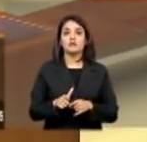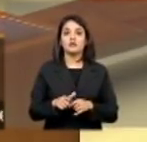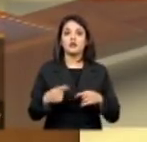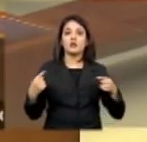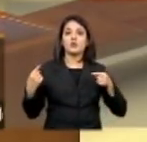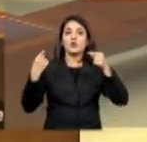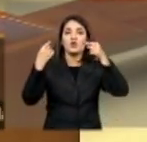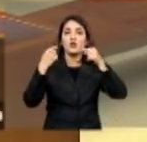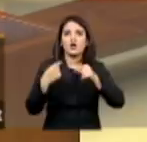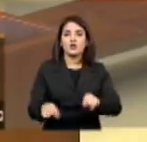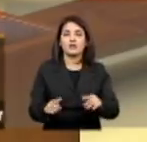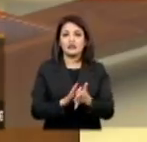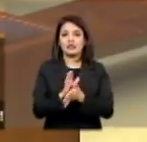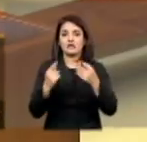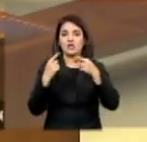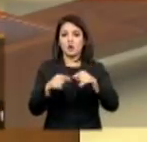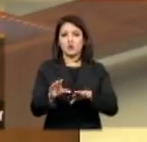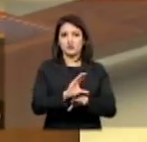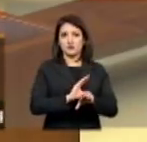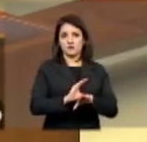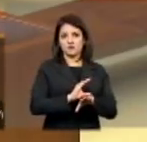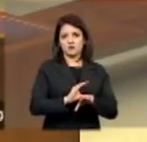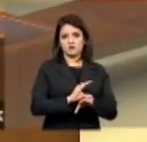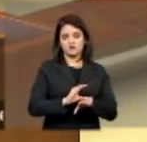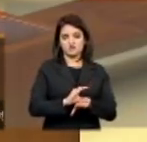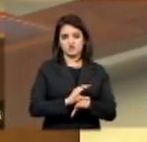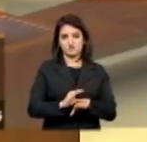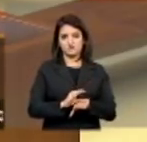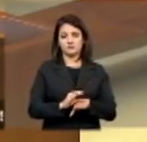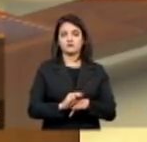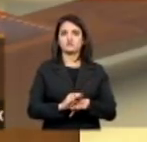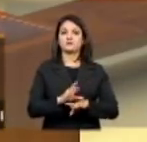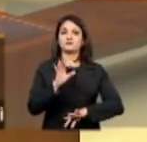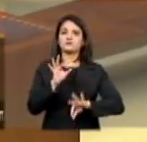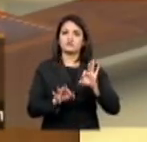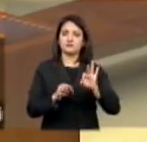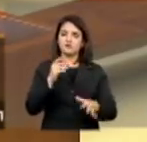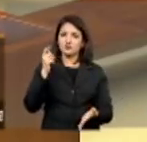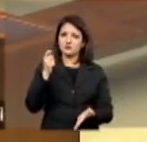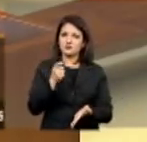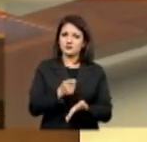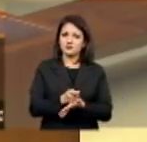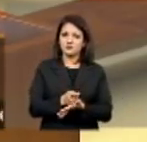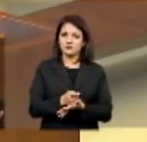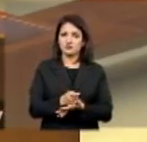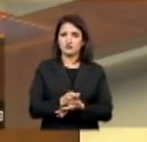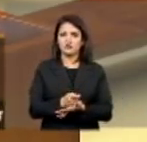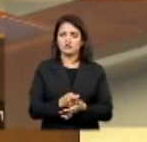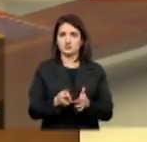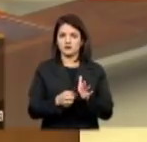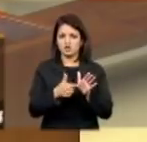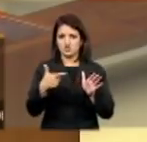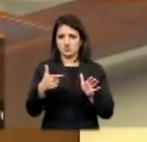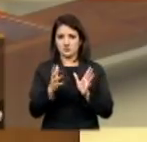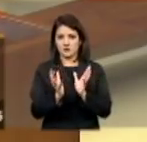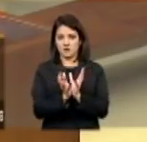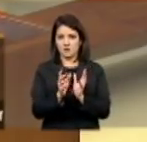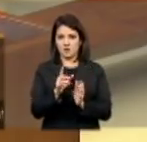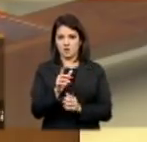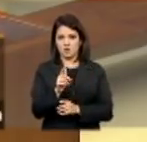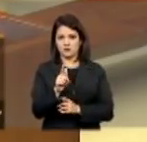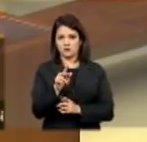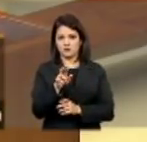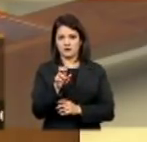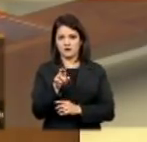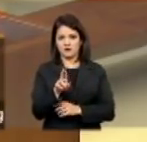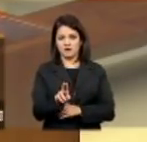segundo alguns presidentes e os tribunais de segundo grau certamente a